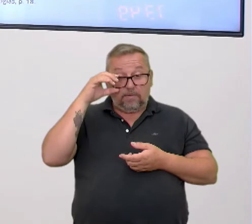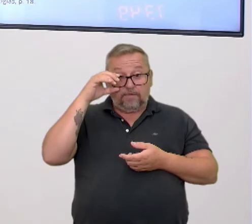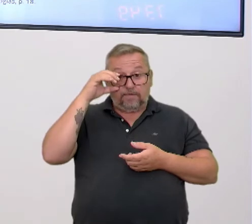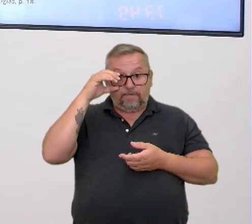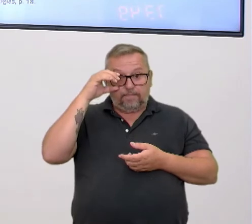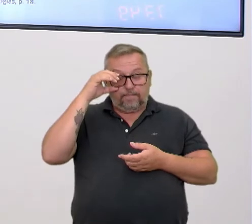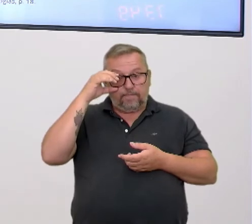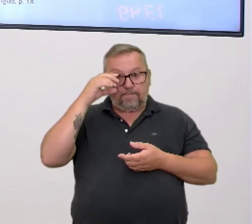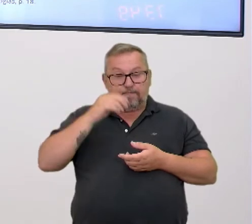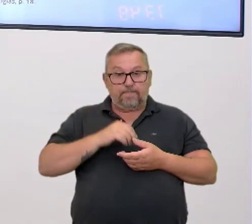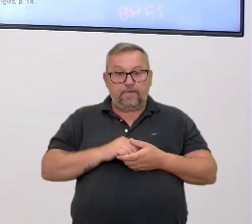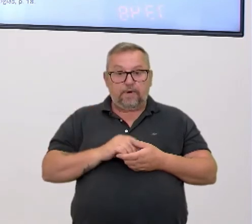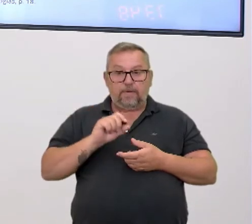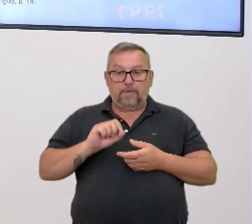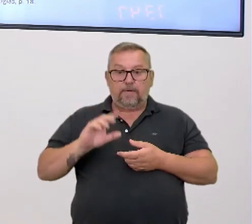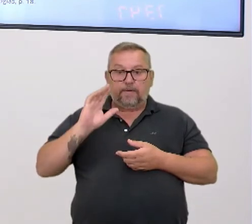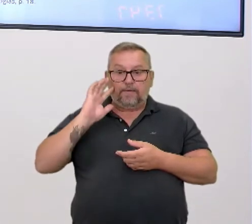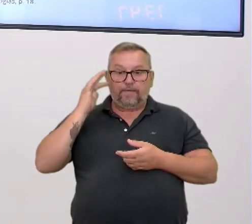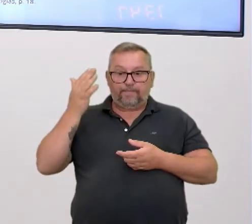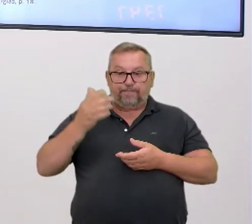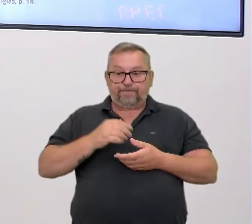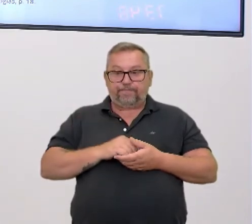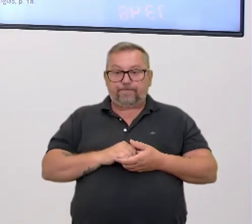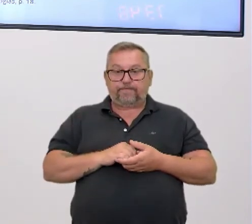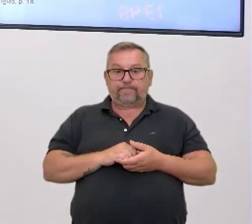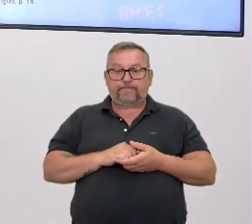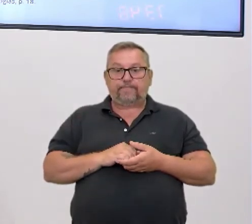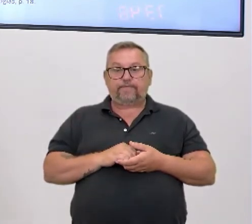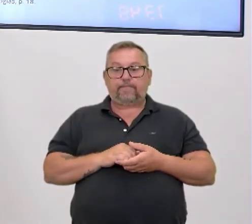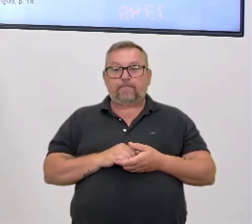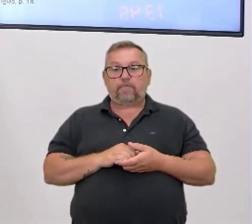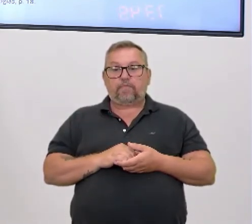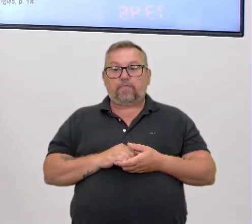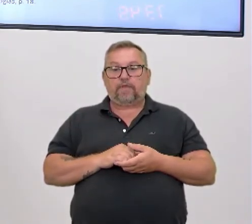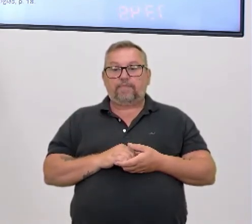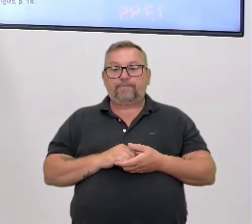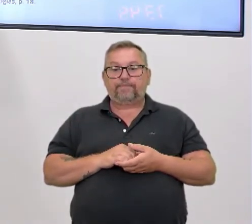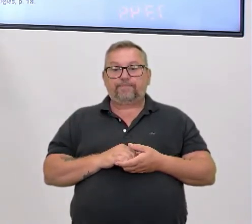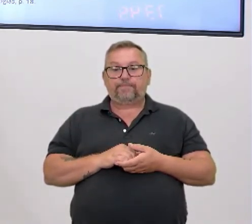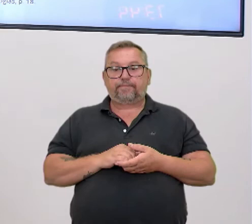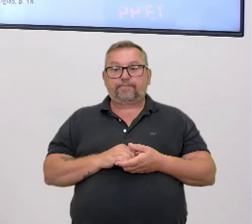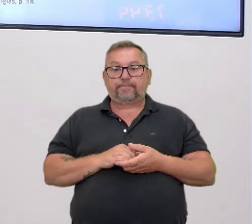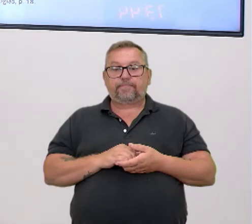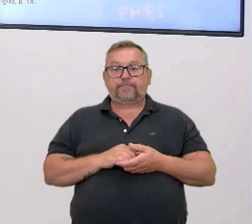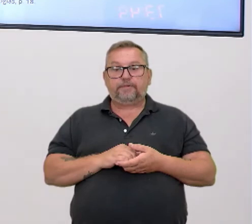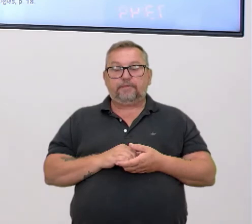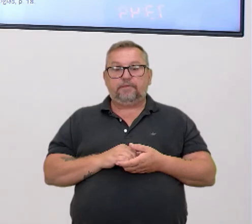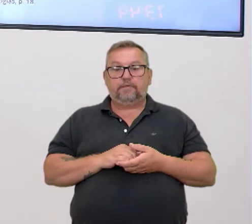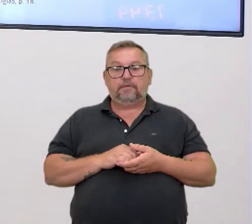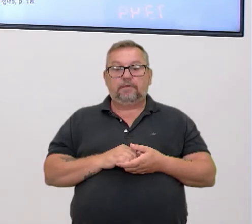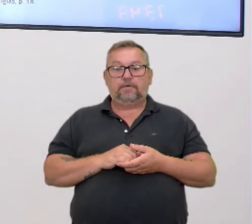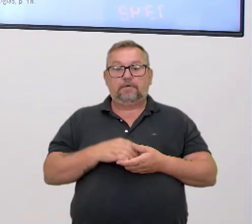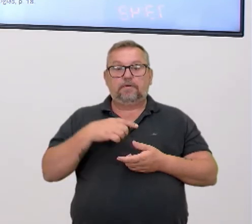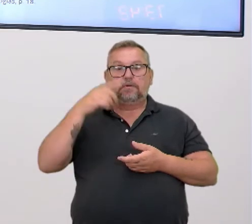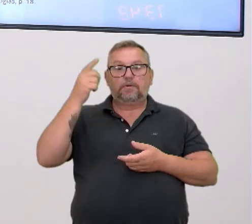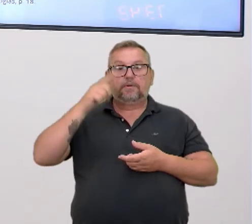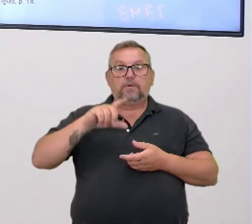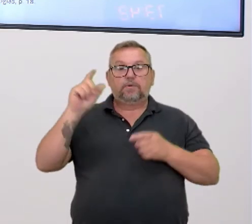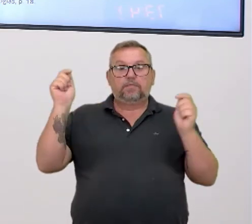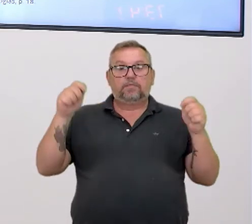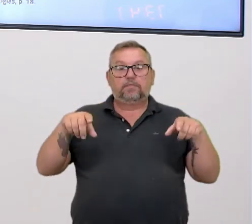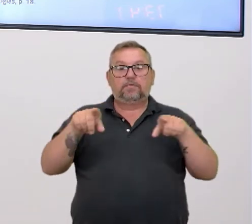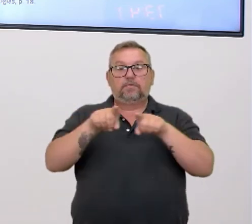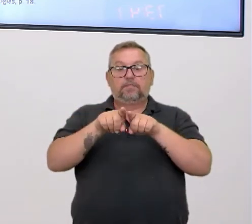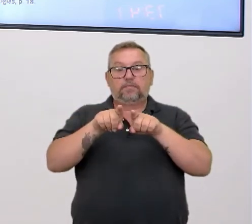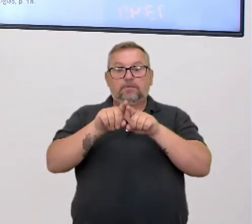tudo bem? E aí, o que acontece? Veja, se ainda existe uma outra possibilidade, né? Se essa